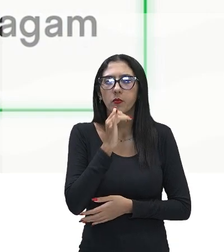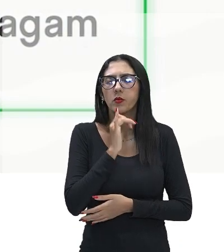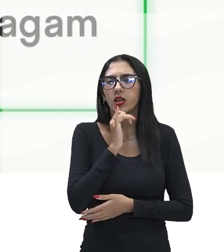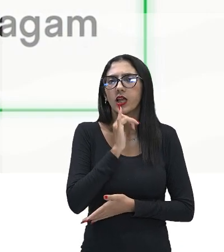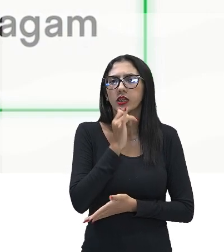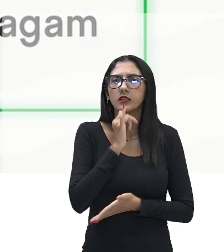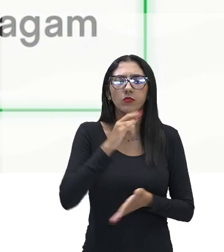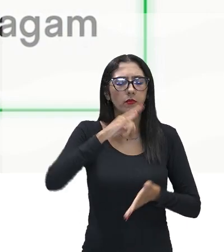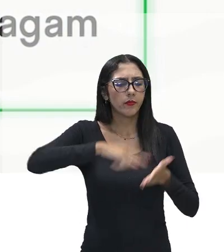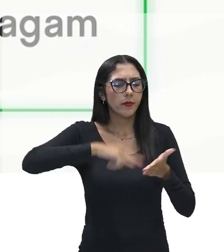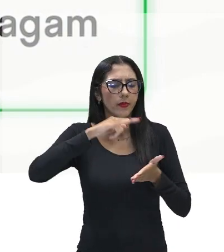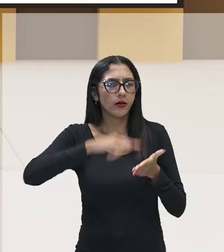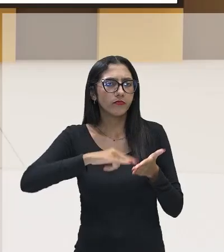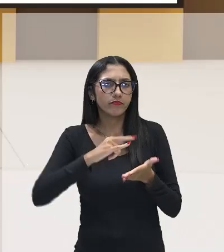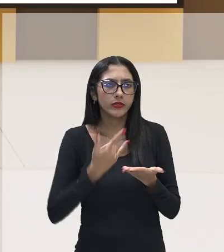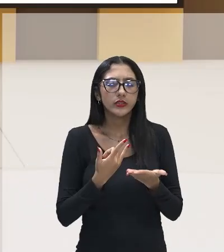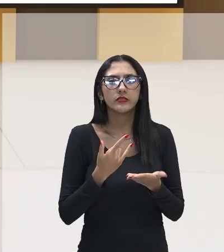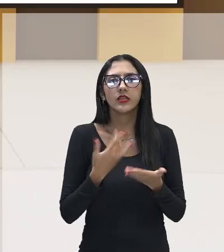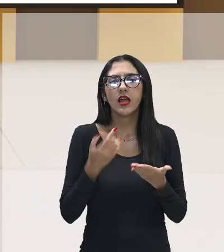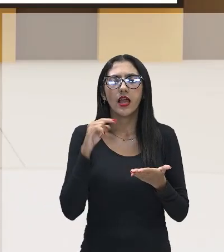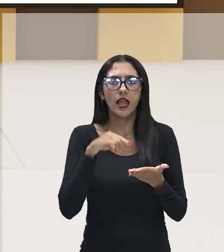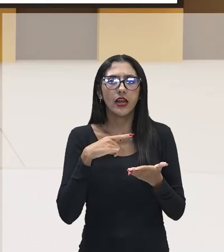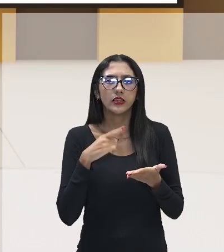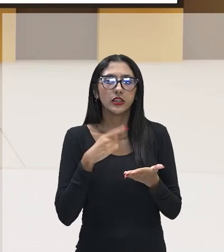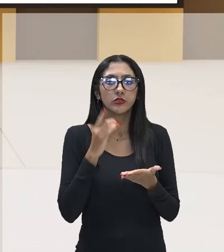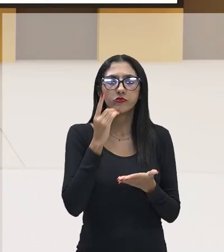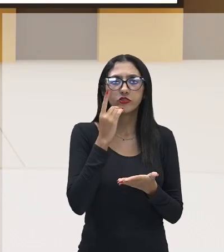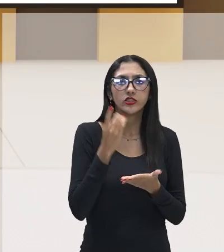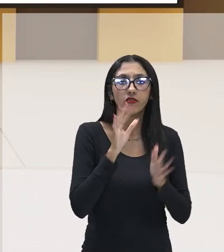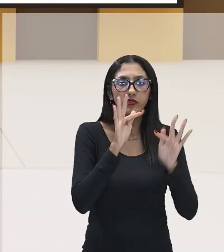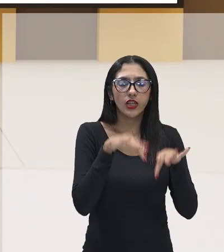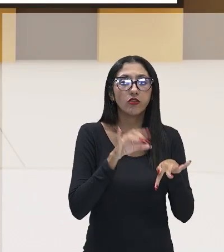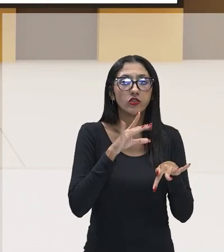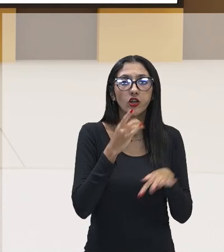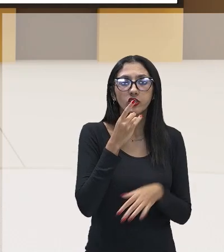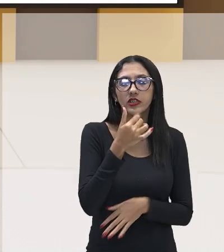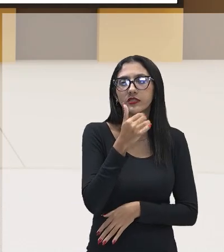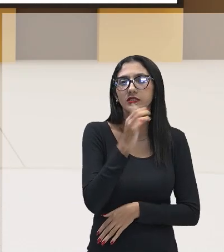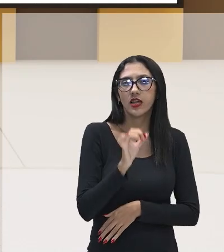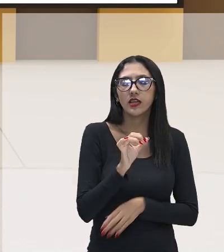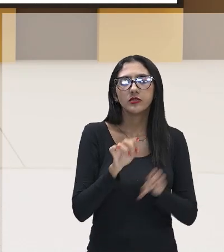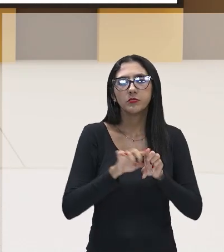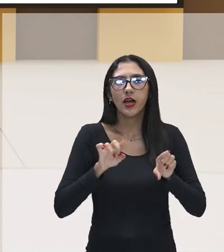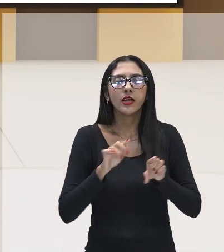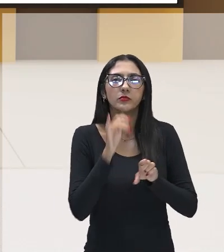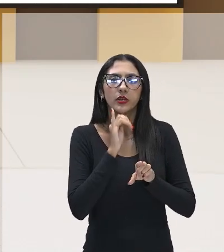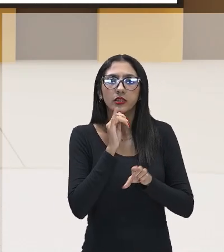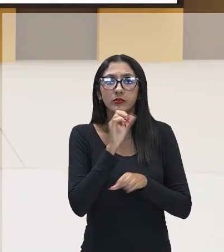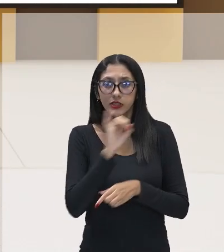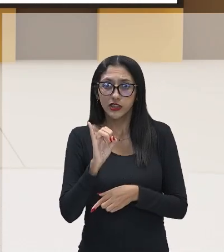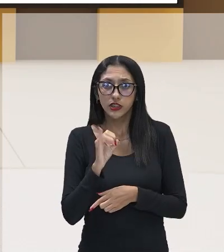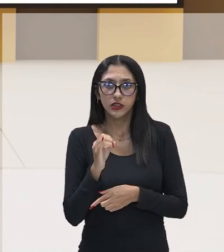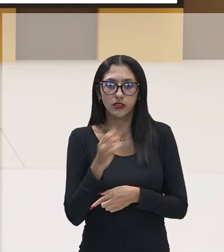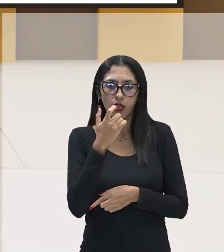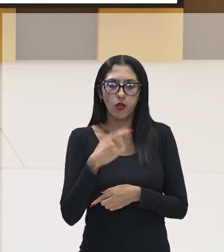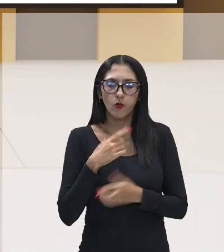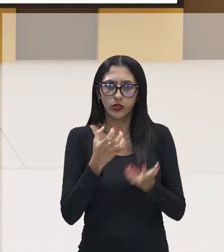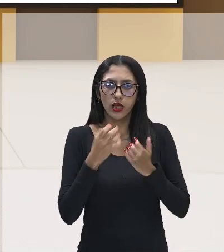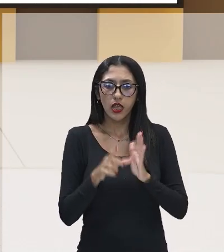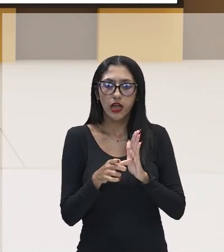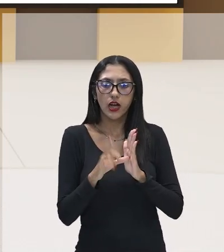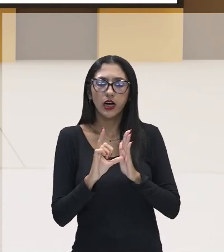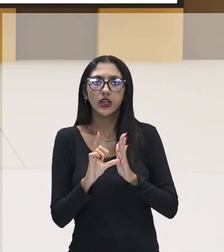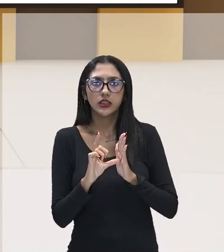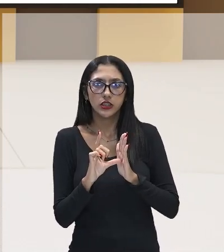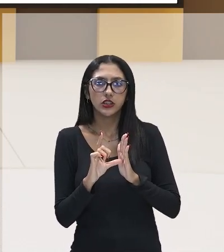conta, uma conta tal, ela vence somente dia 10. Porém, para aqueles clientes que pagam, né, até o vencimento,